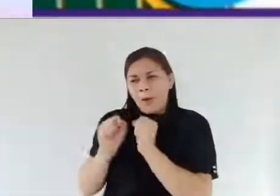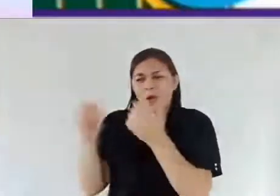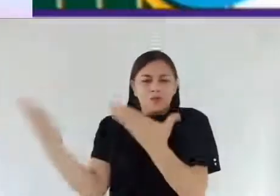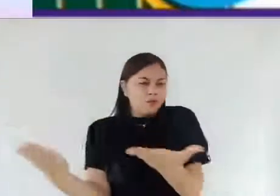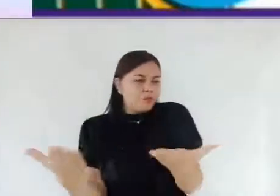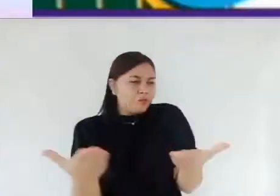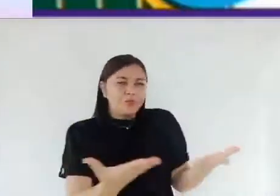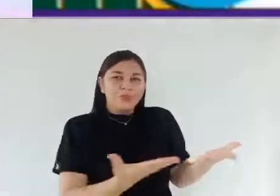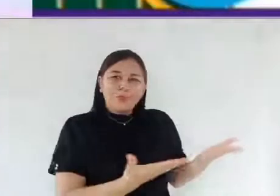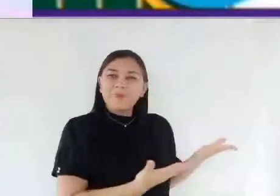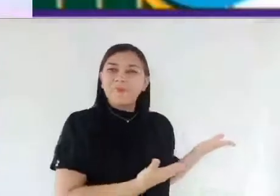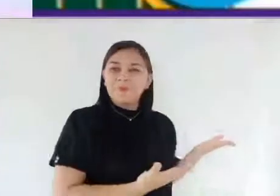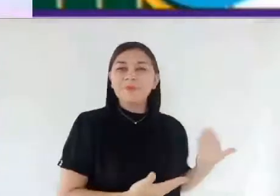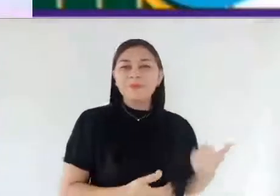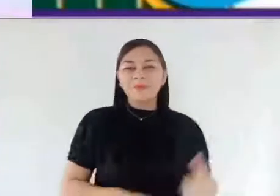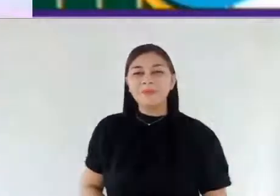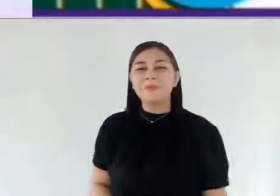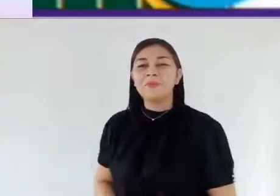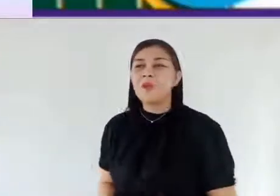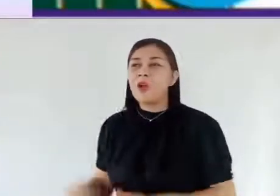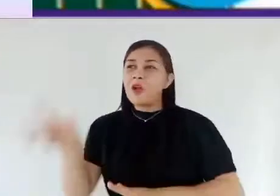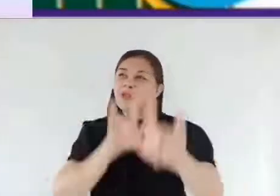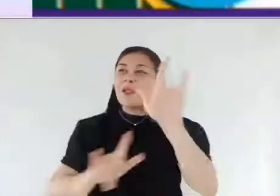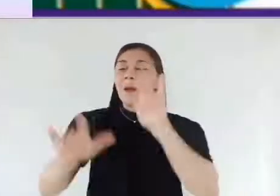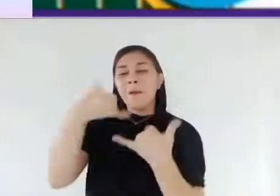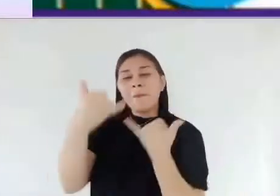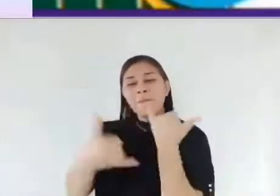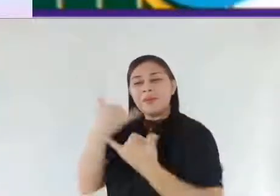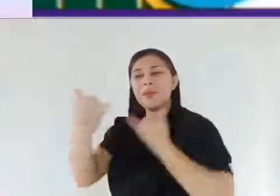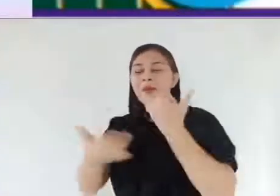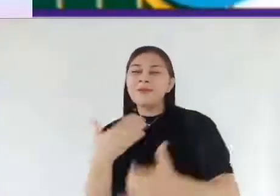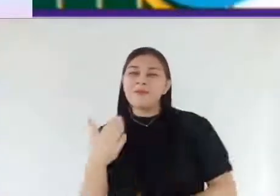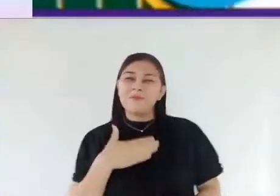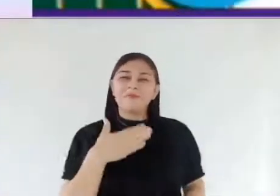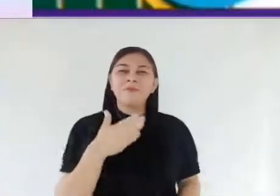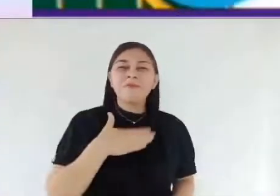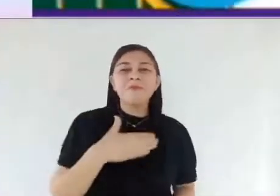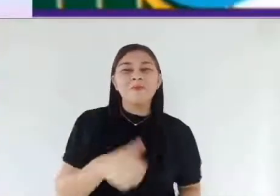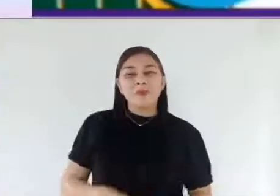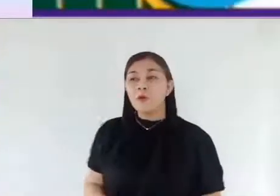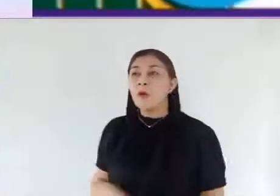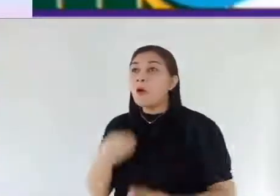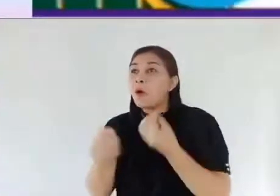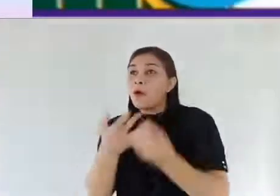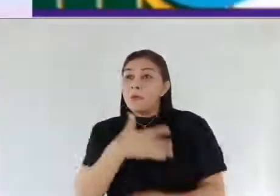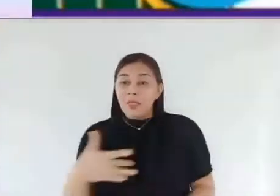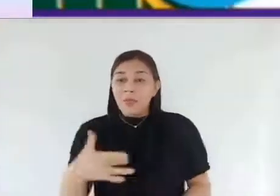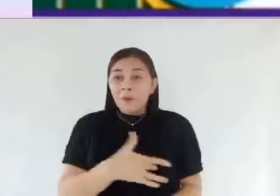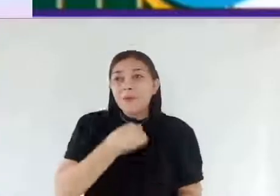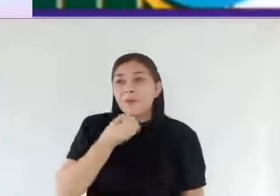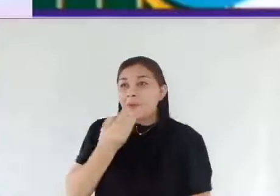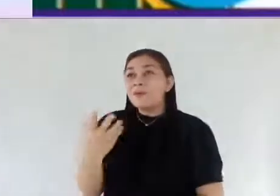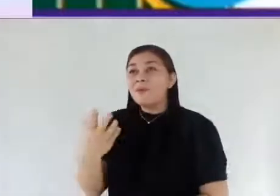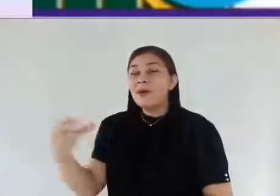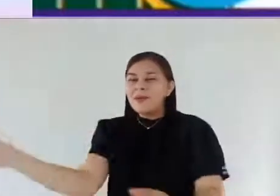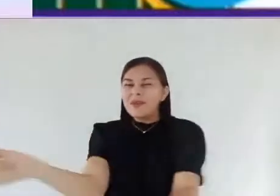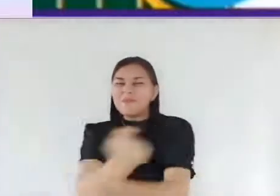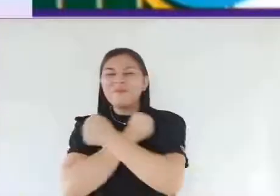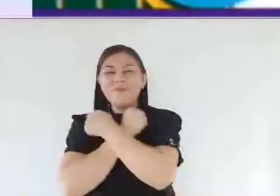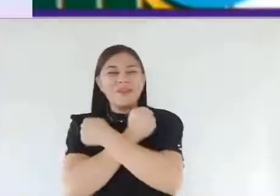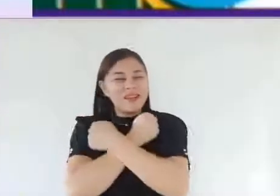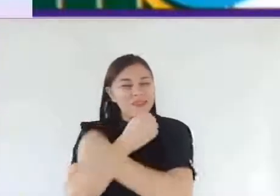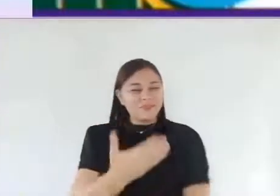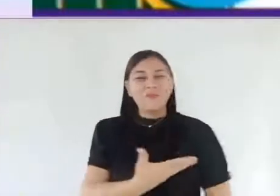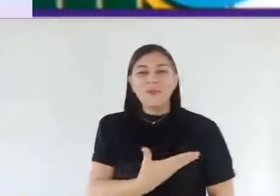pode passar Eu te amo brincar comigo, como vai meu amigo, aquele